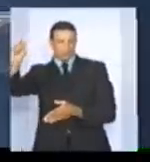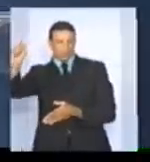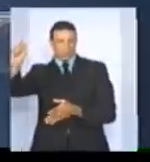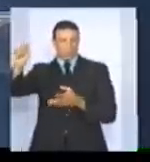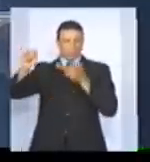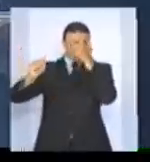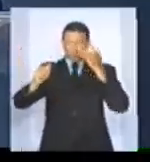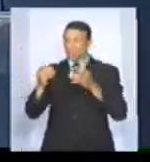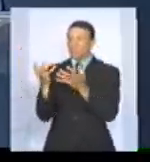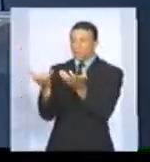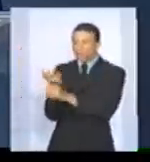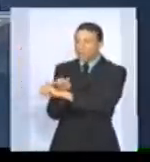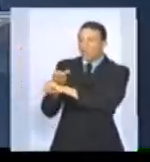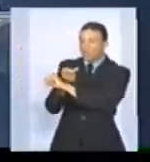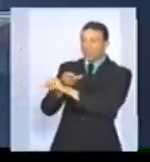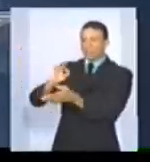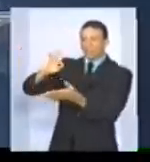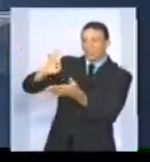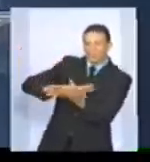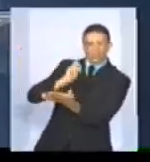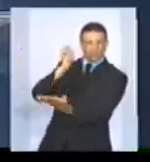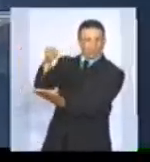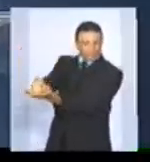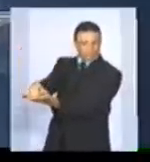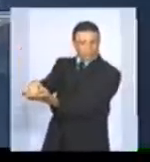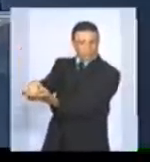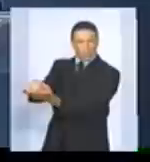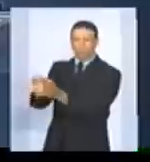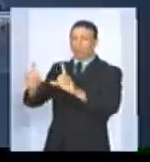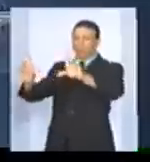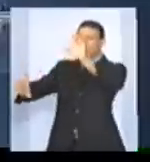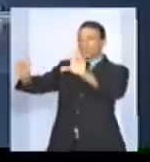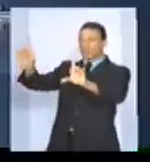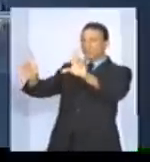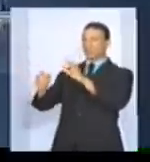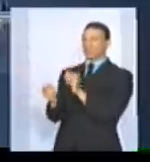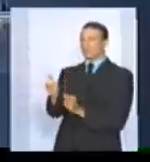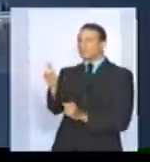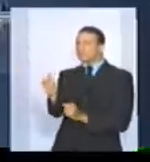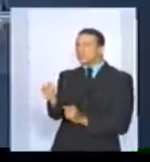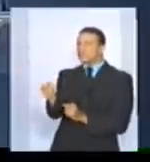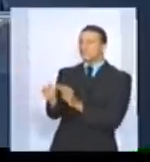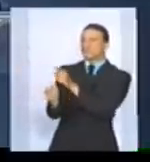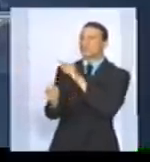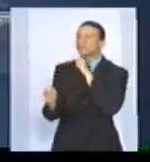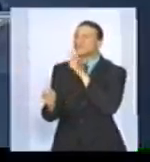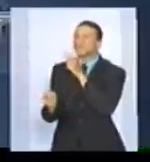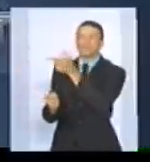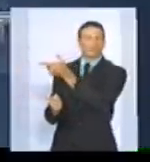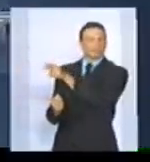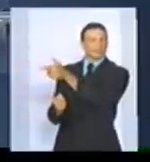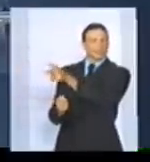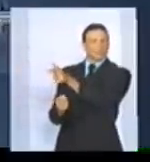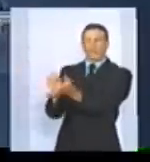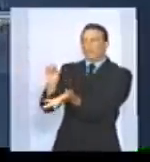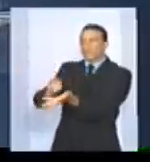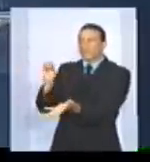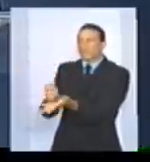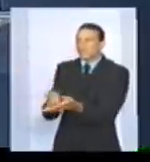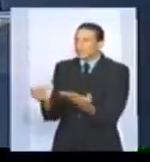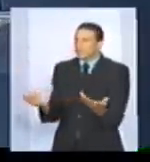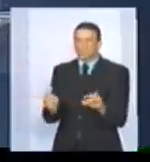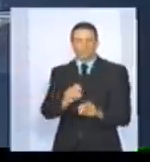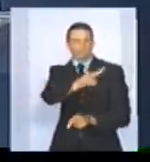dia, os assinantes deixem de assistir ao horário nobre por conta da veiculação de outro conteúdo do programa nacional. Sabe lá o